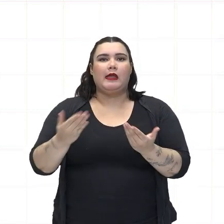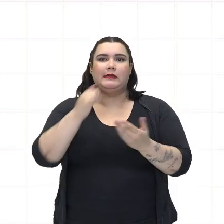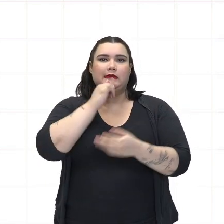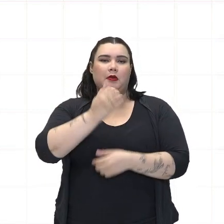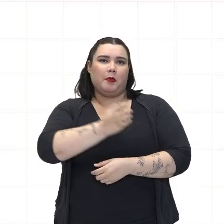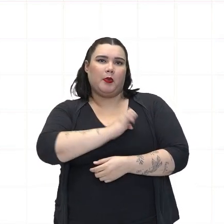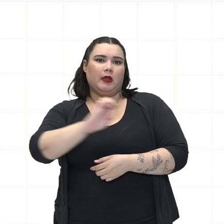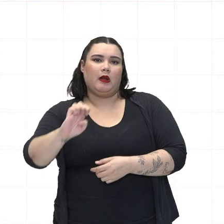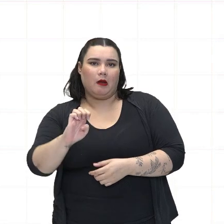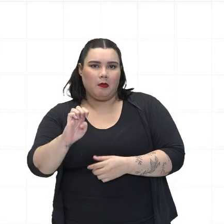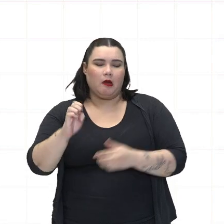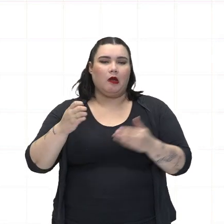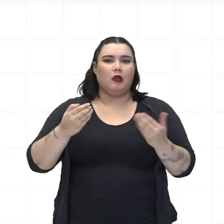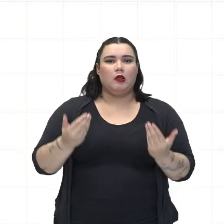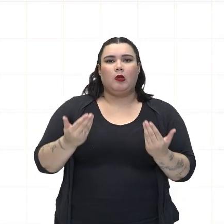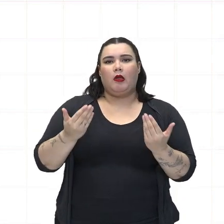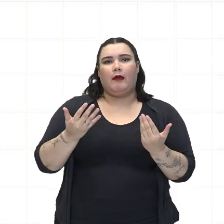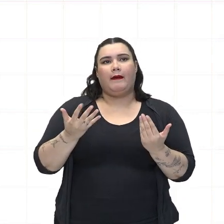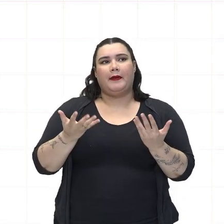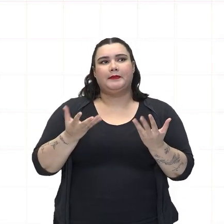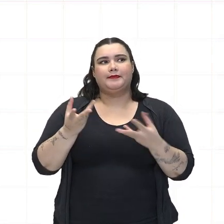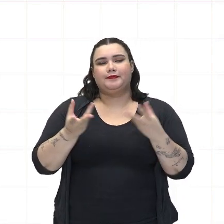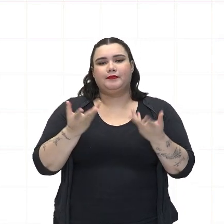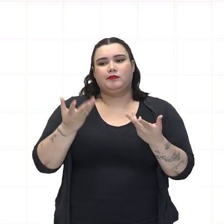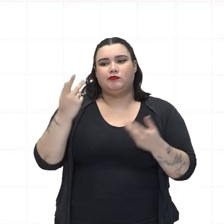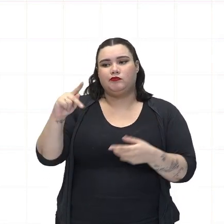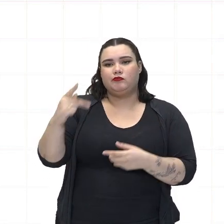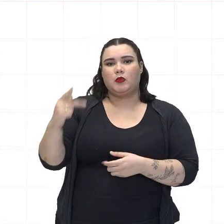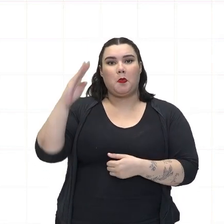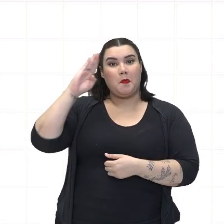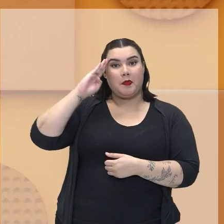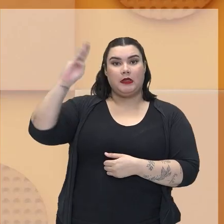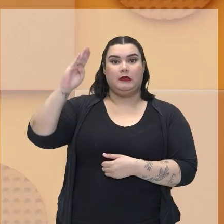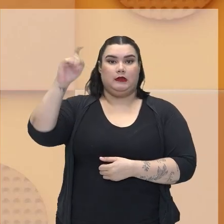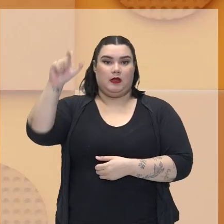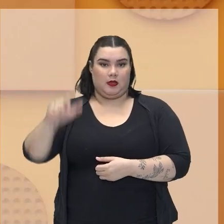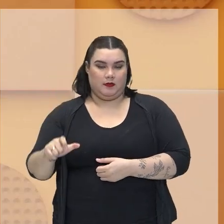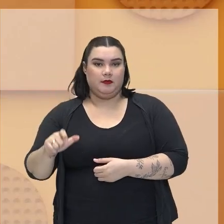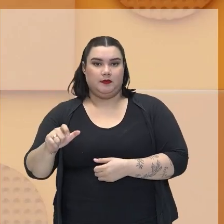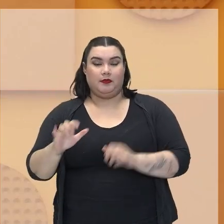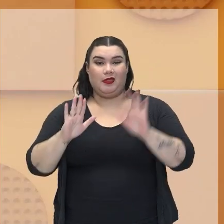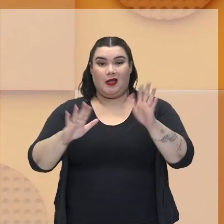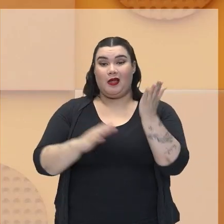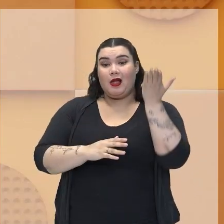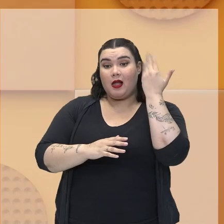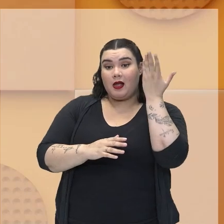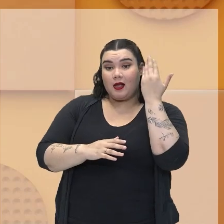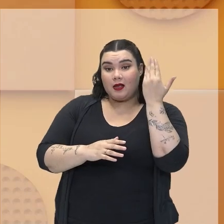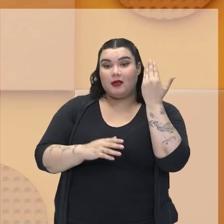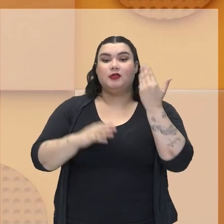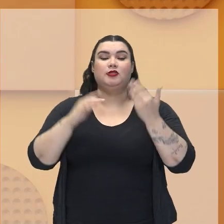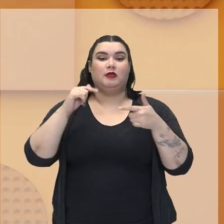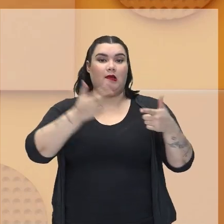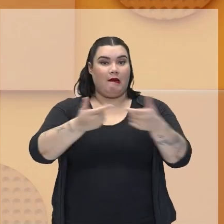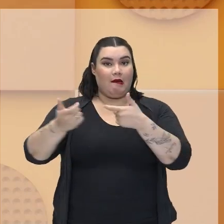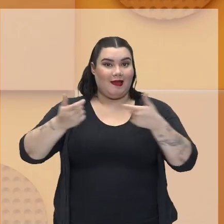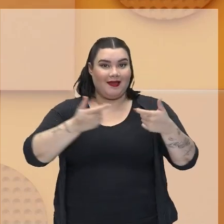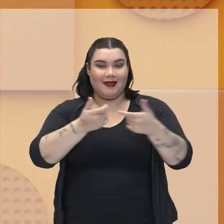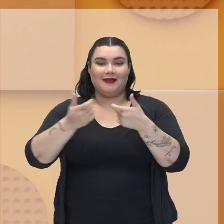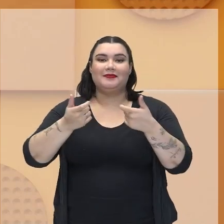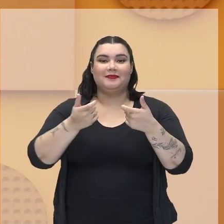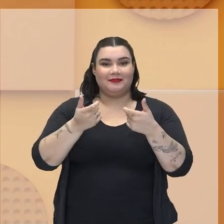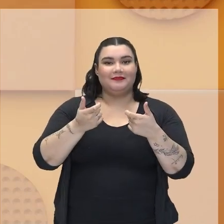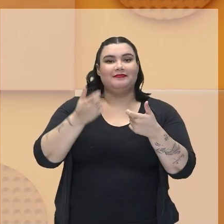empoderamento do próprio militar naquele momento. Antes da Guerra do Paraguai, não quer demais lembrar, a figura